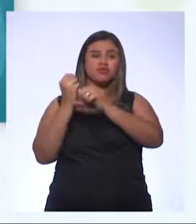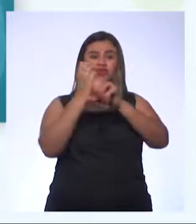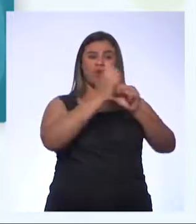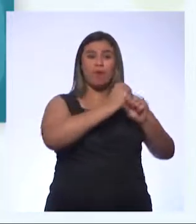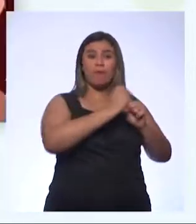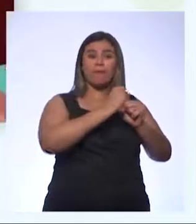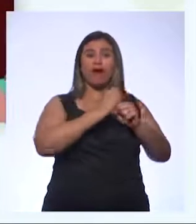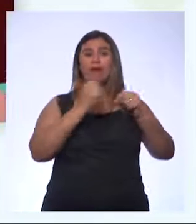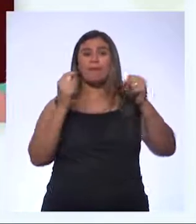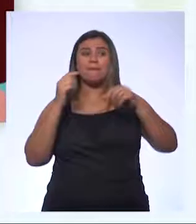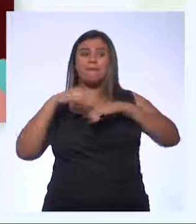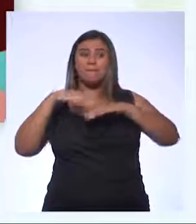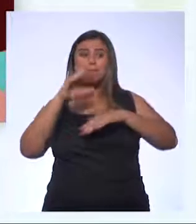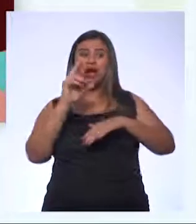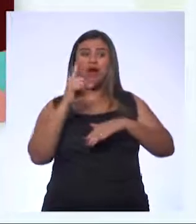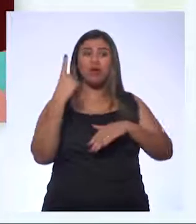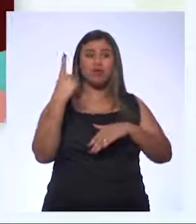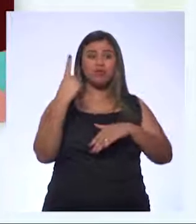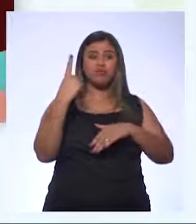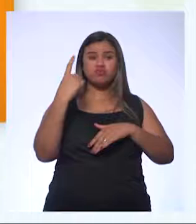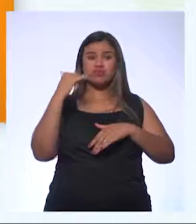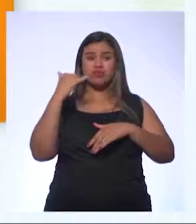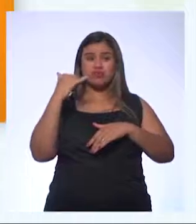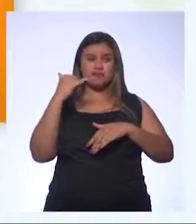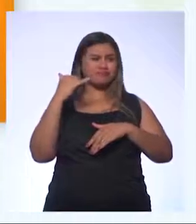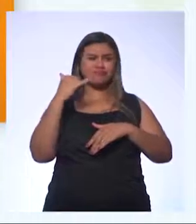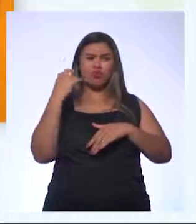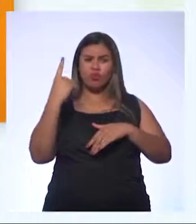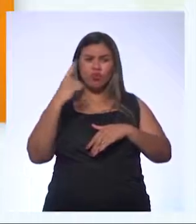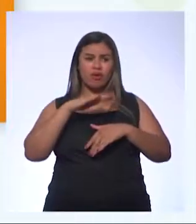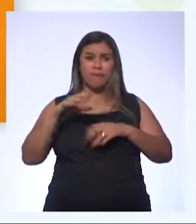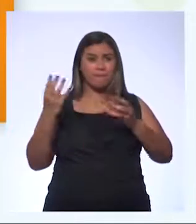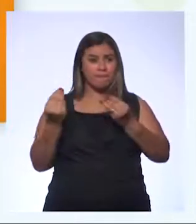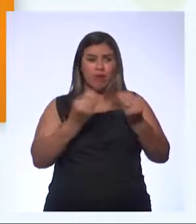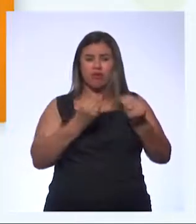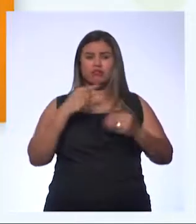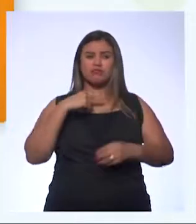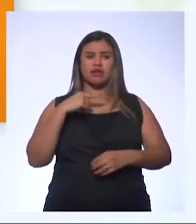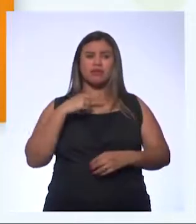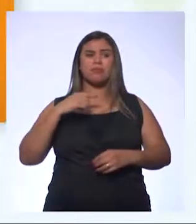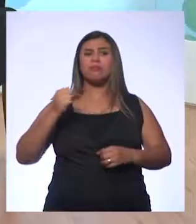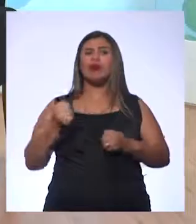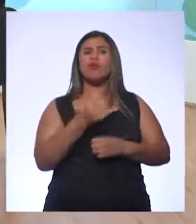em média, mais de um celular por pessoa. E de onde vem tanto celular?